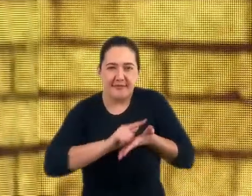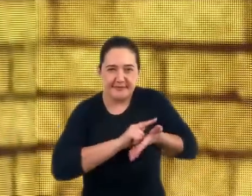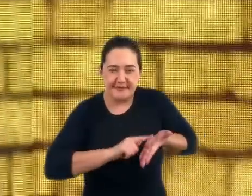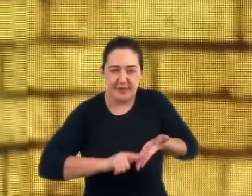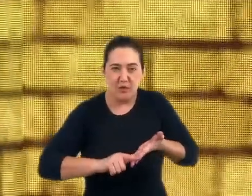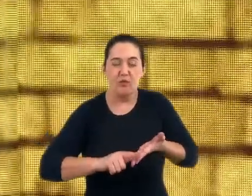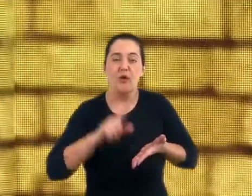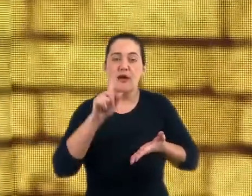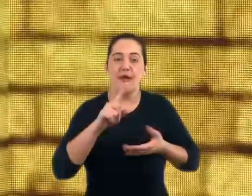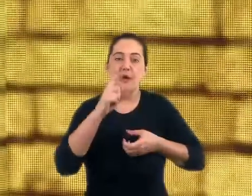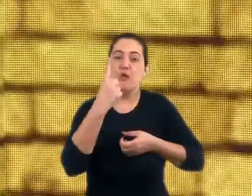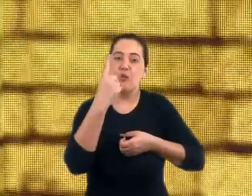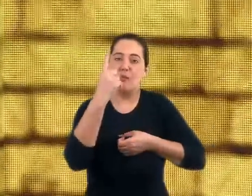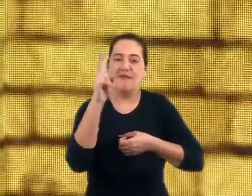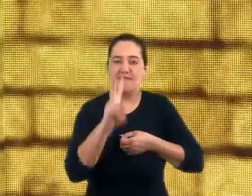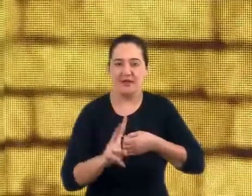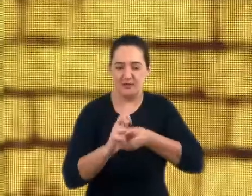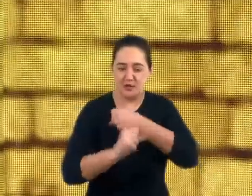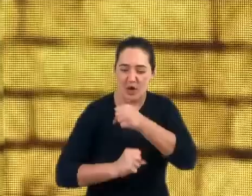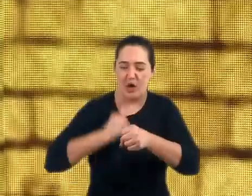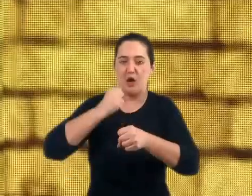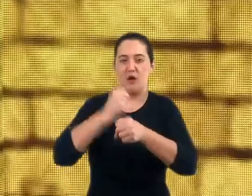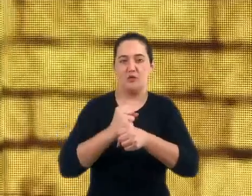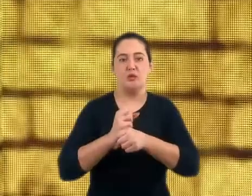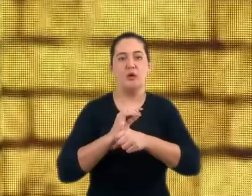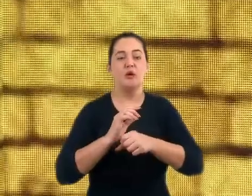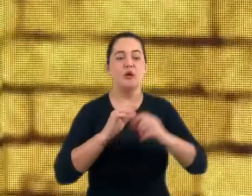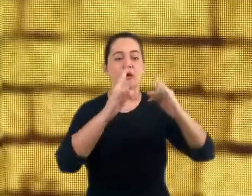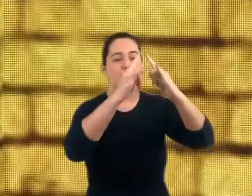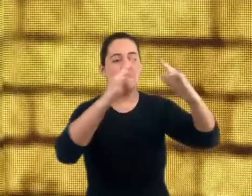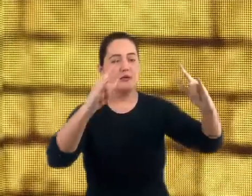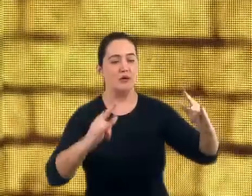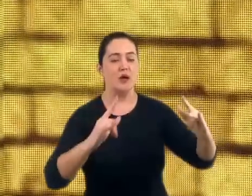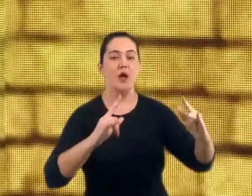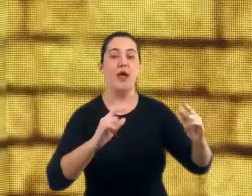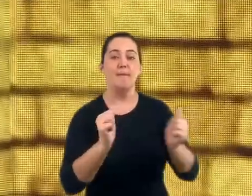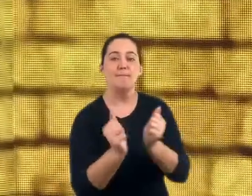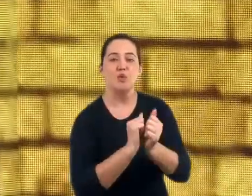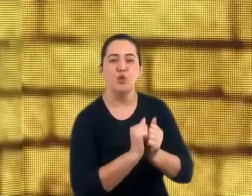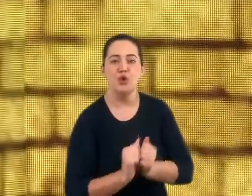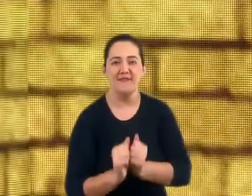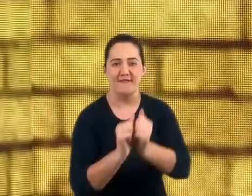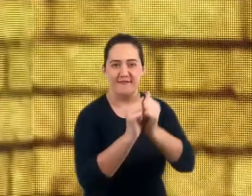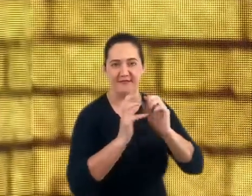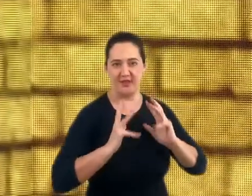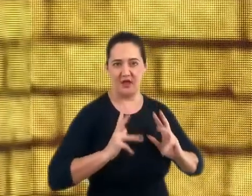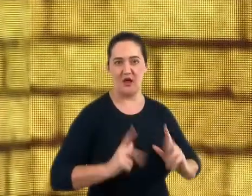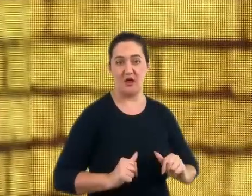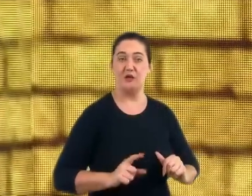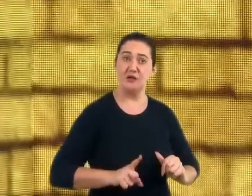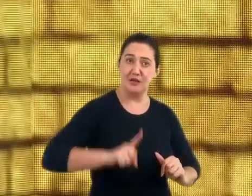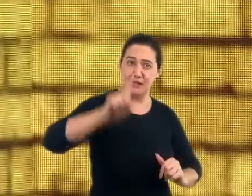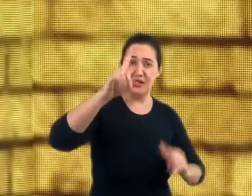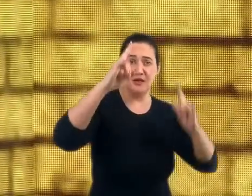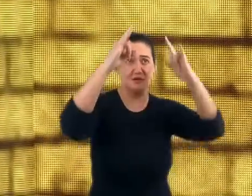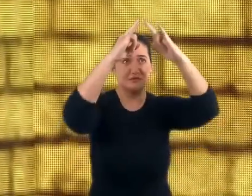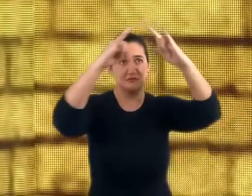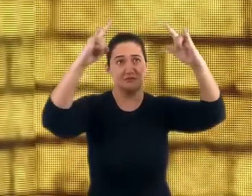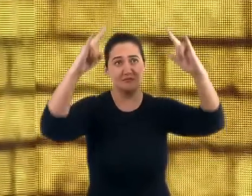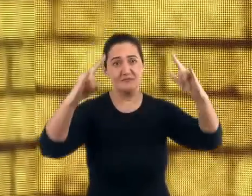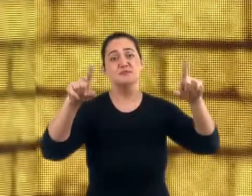servia anualmente para purificar o santuário terrestre, o santuário celestial também precisava